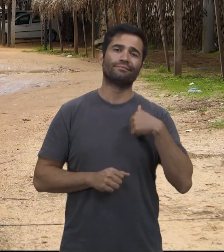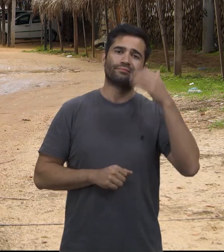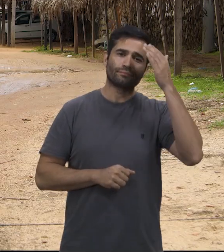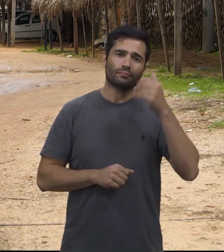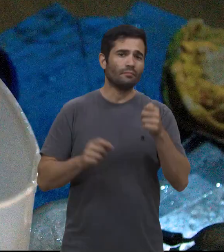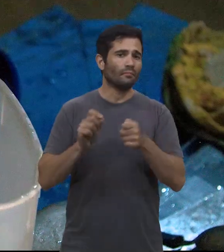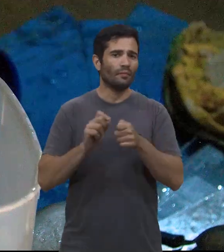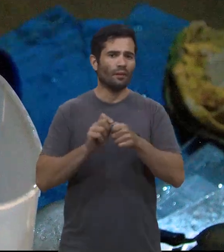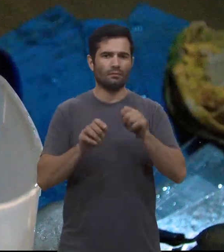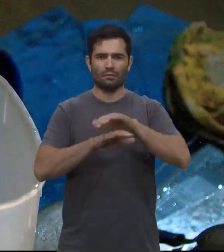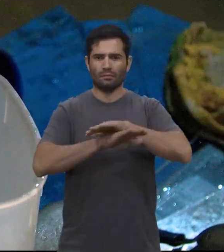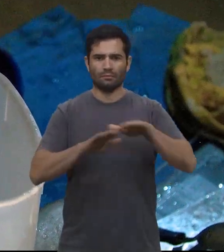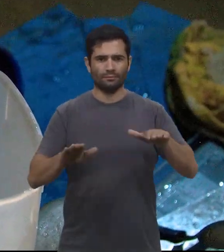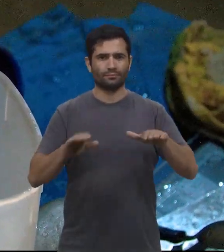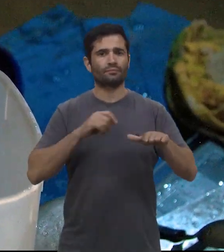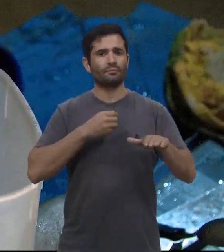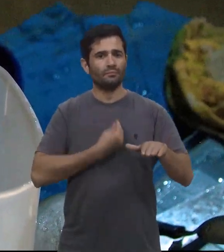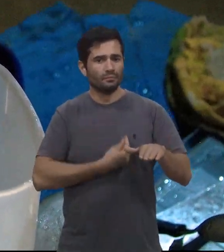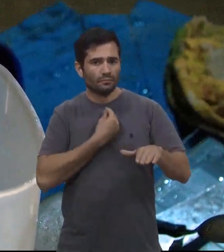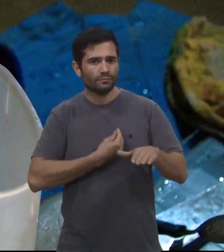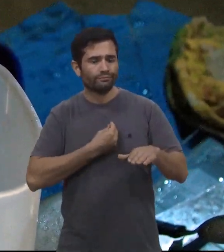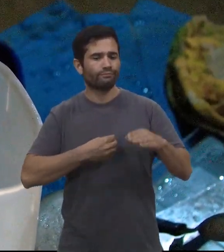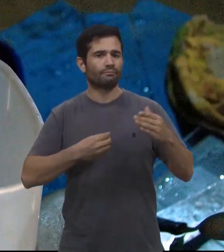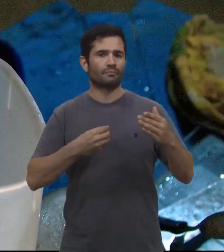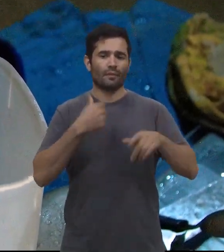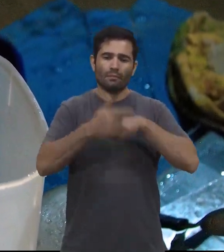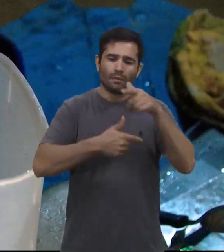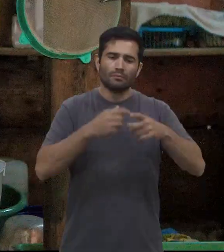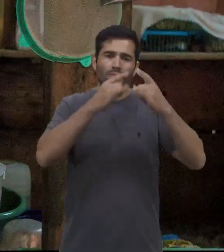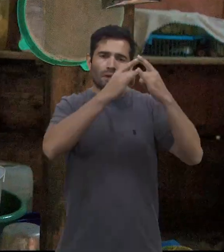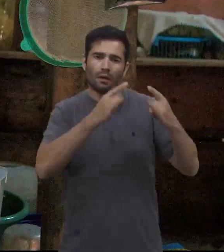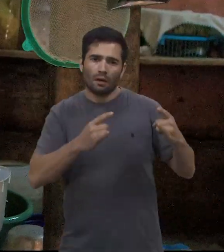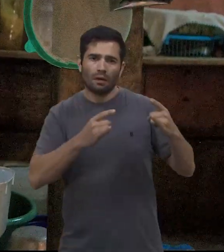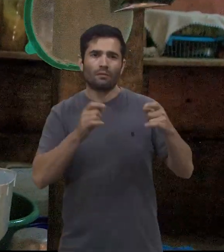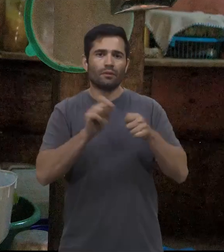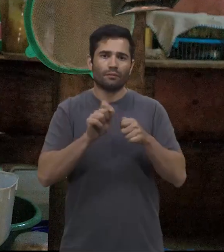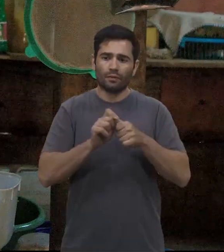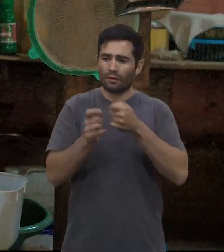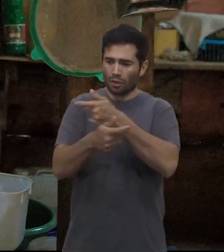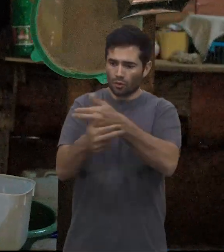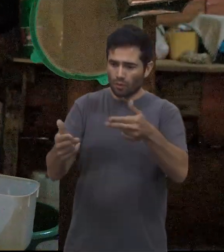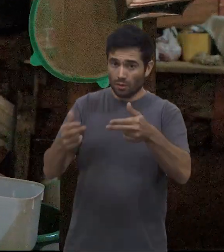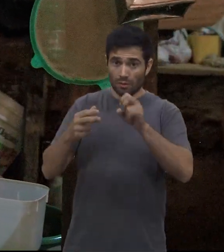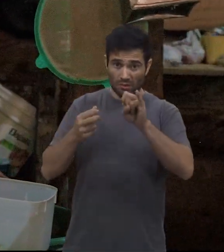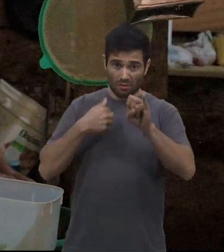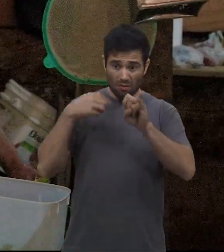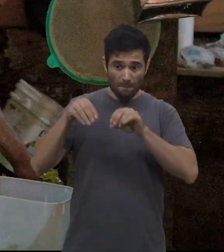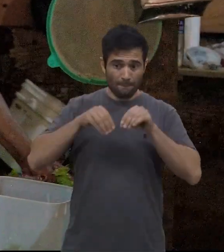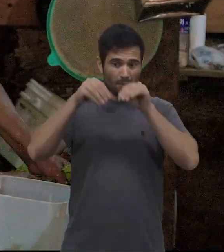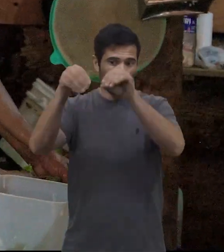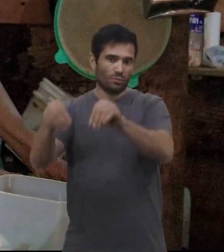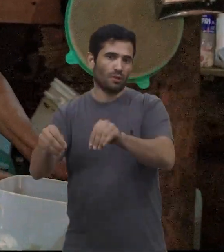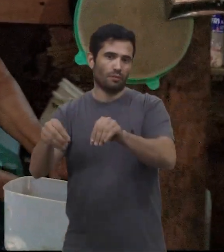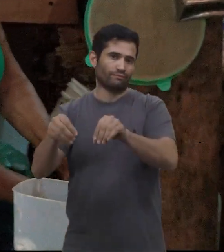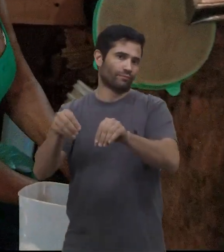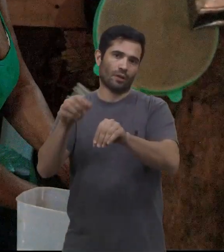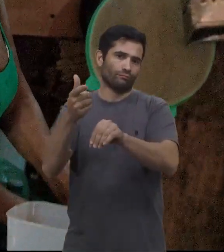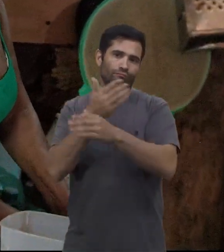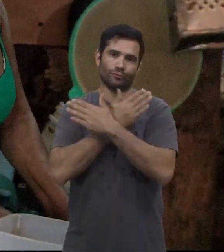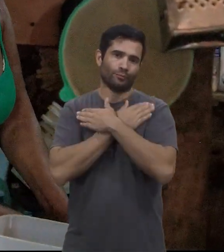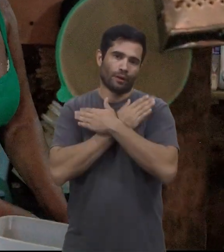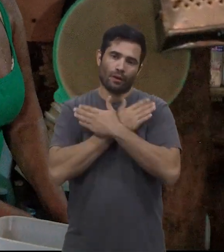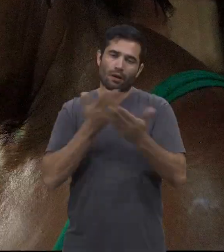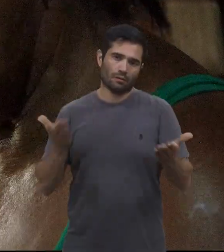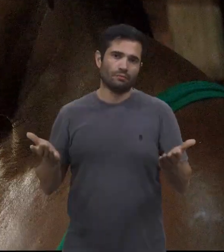O que eu sei fazer é só isso, viver de barraca, viver aqui nessas coisas. Se eu for para outro canto, eu não vou